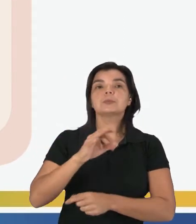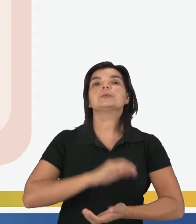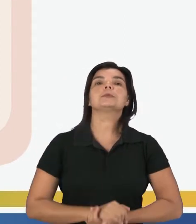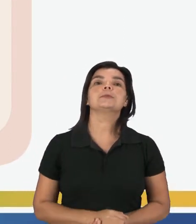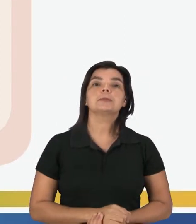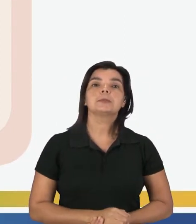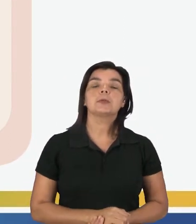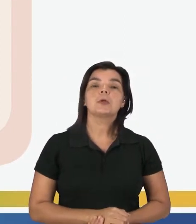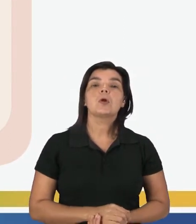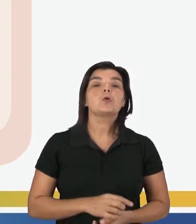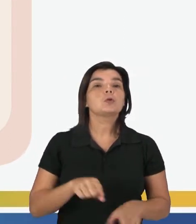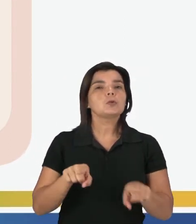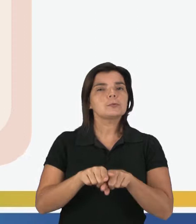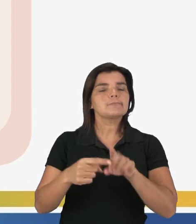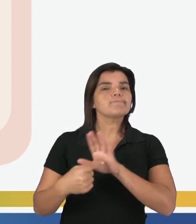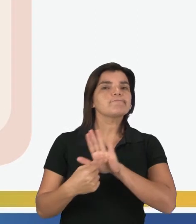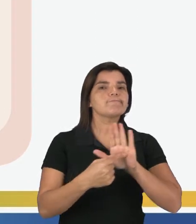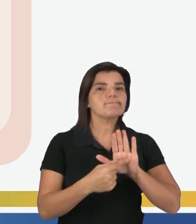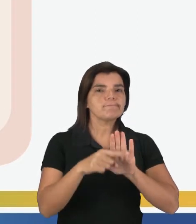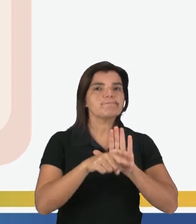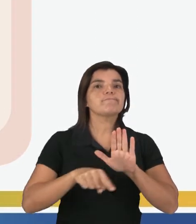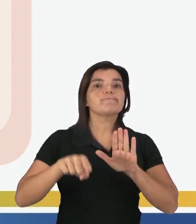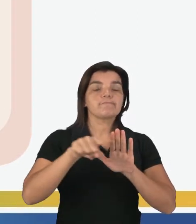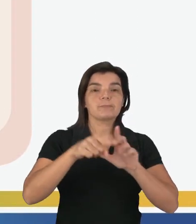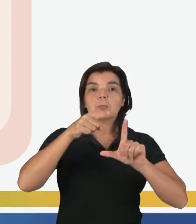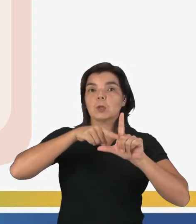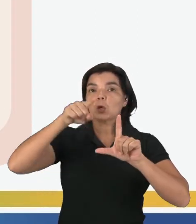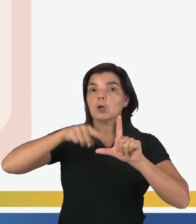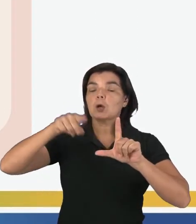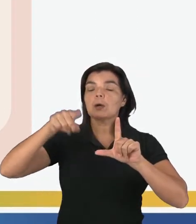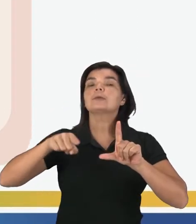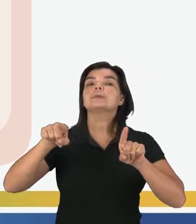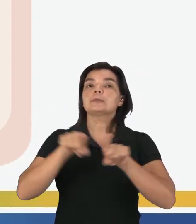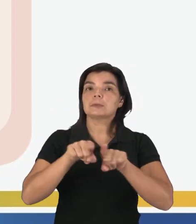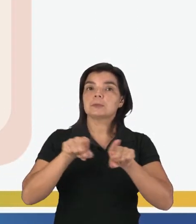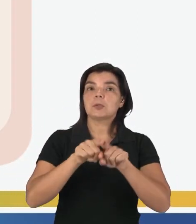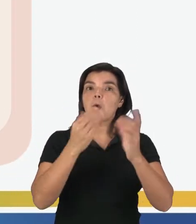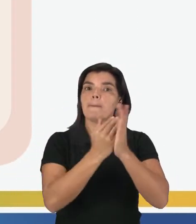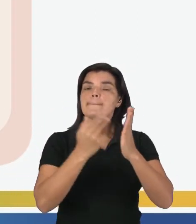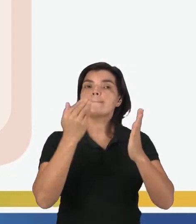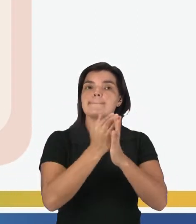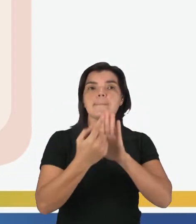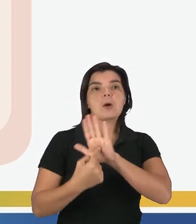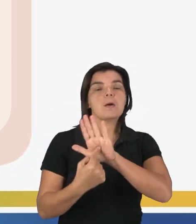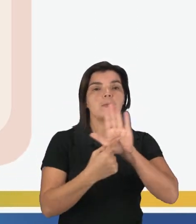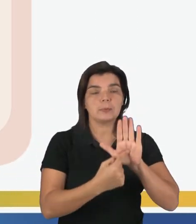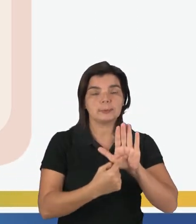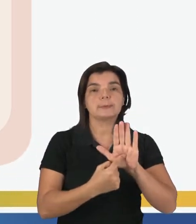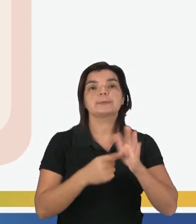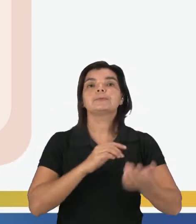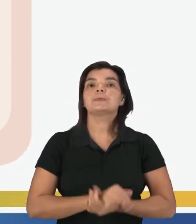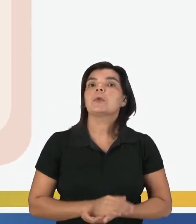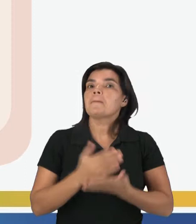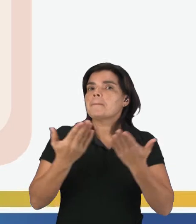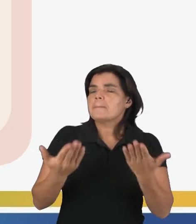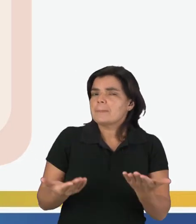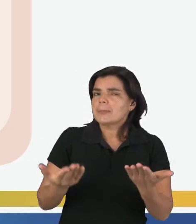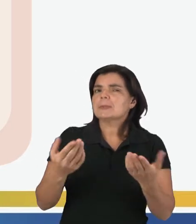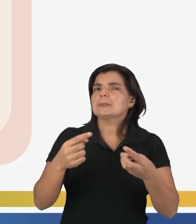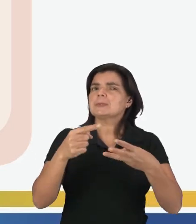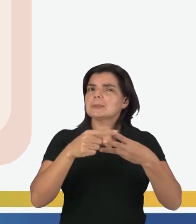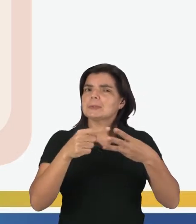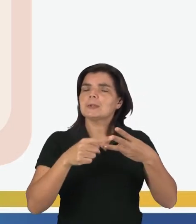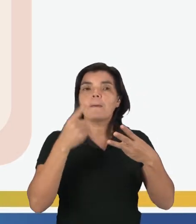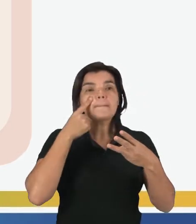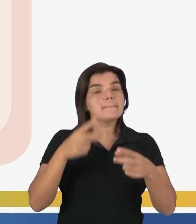17,4%. Quis aí fazer um destaque nesse gráfico, as barras que têm maior representatividade. Mas das três,